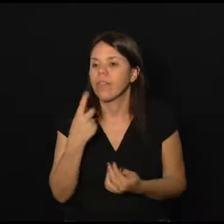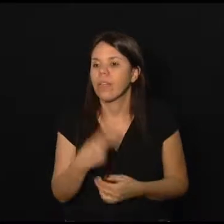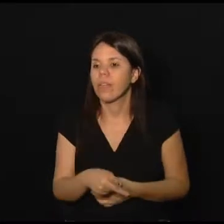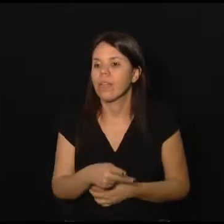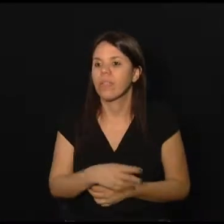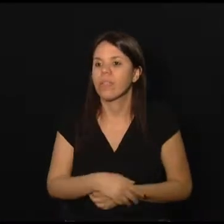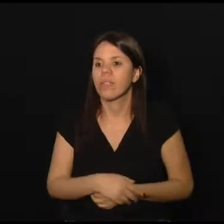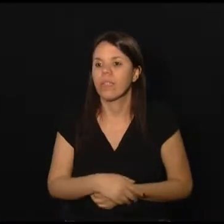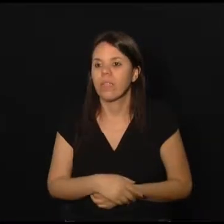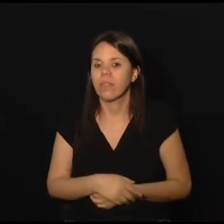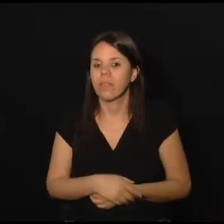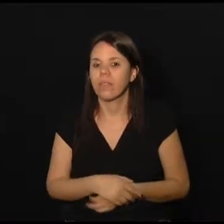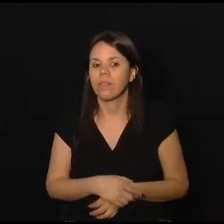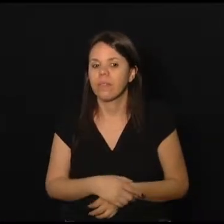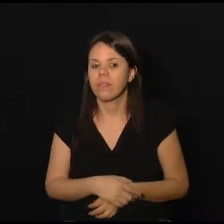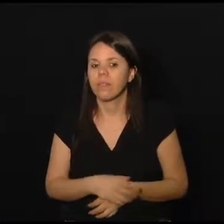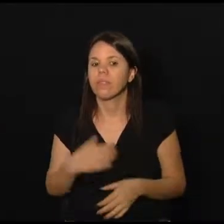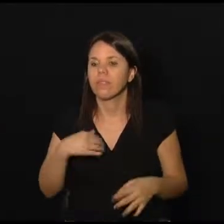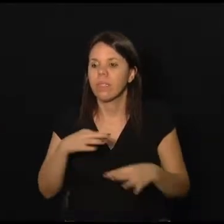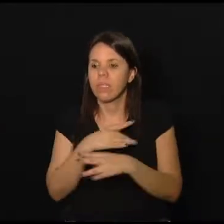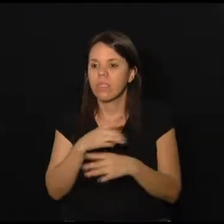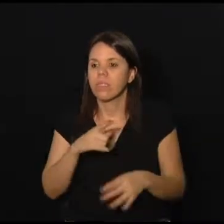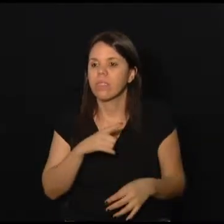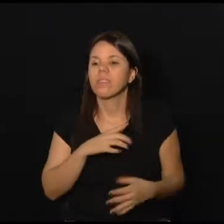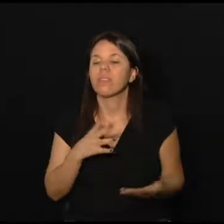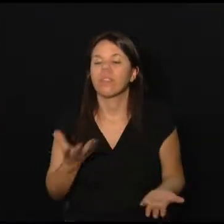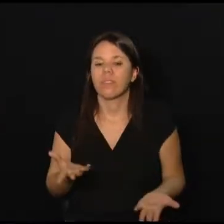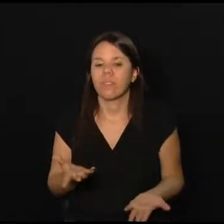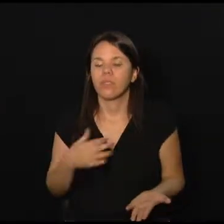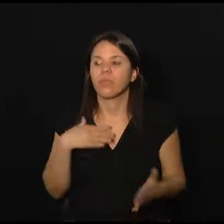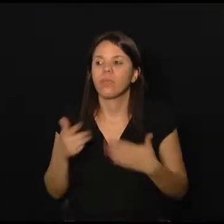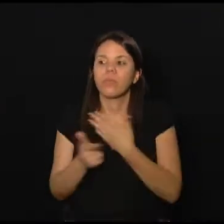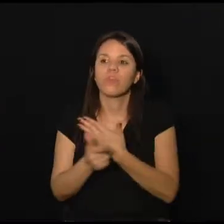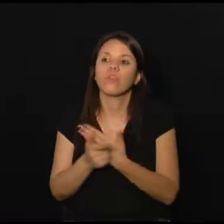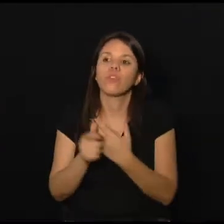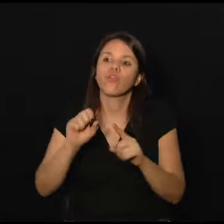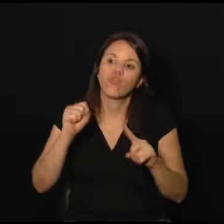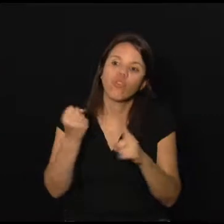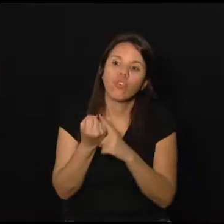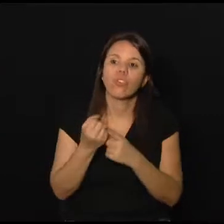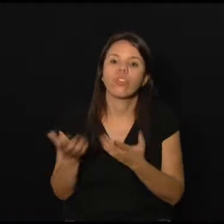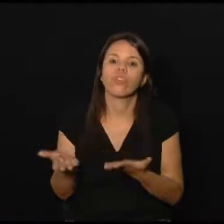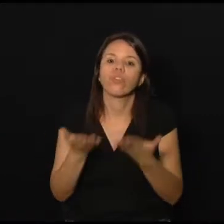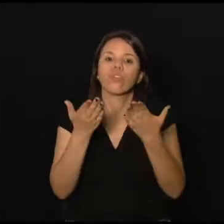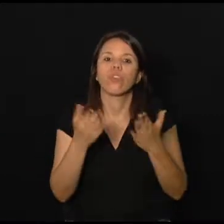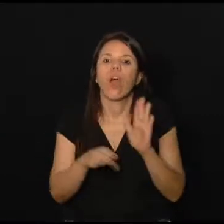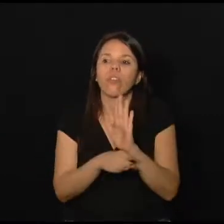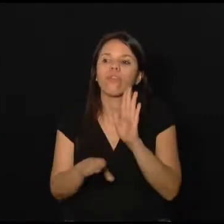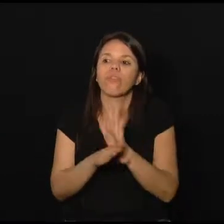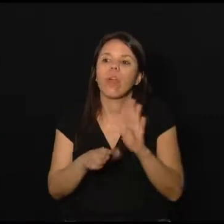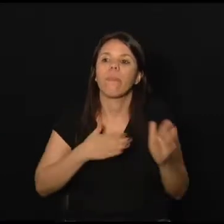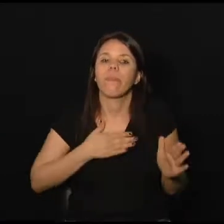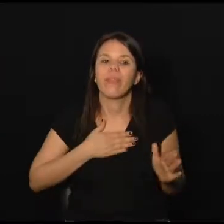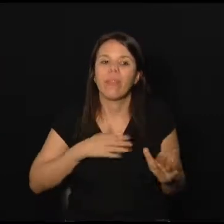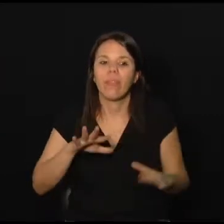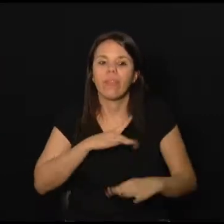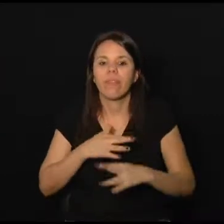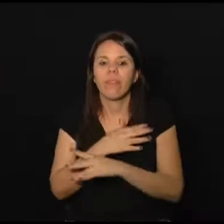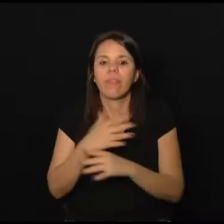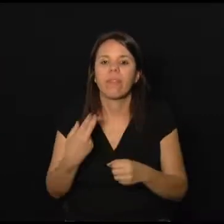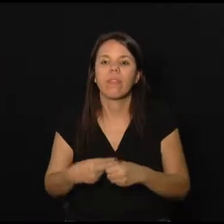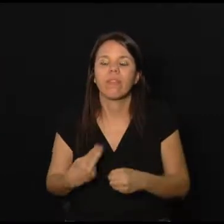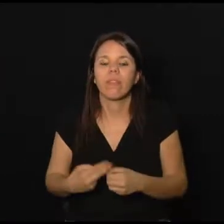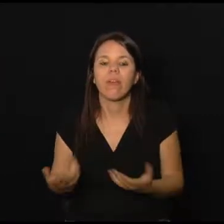minha casa, né, cidade? Qual é o meu papel social mediante ao cuidado da minha cidade? Né? Porque às vezes tem